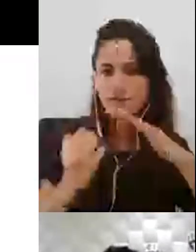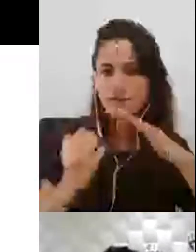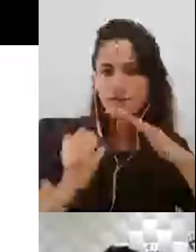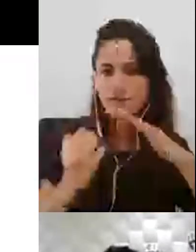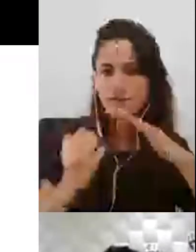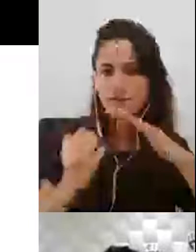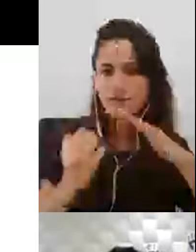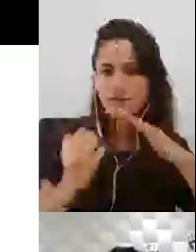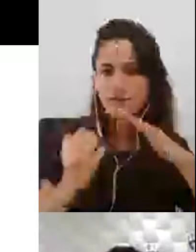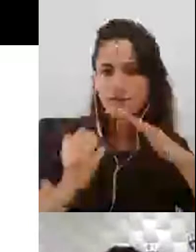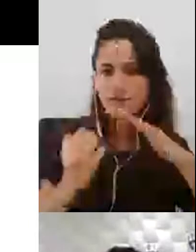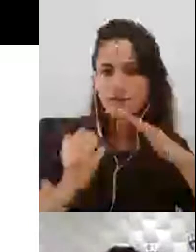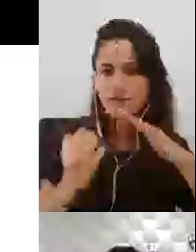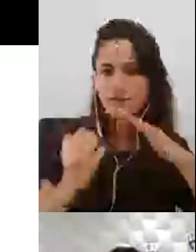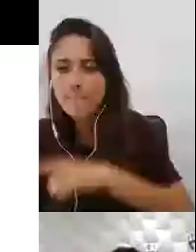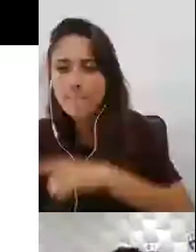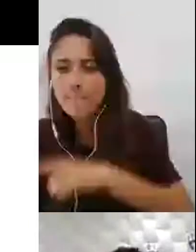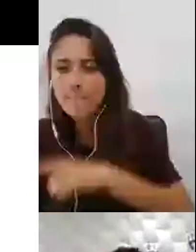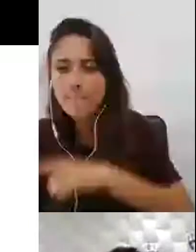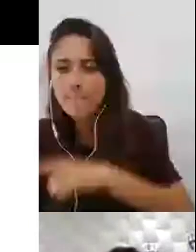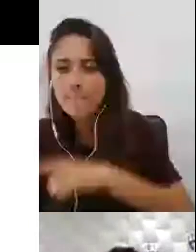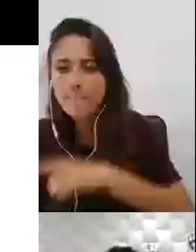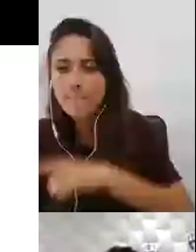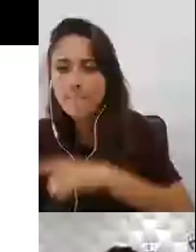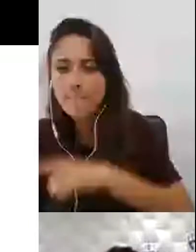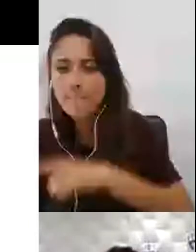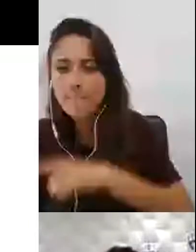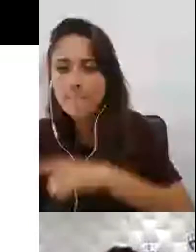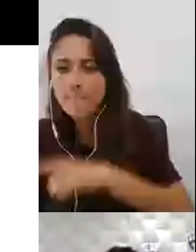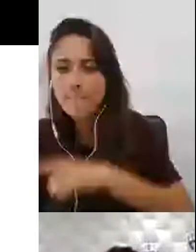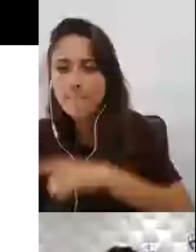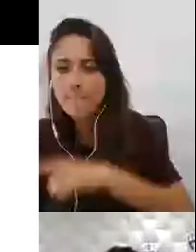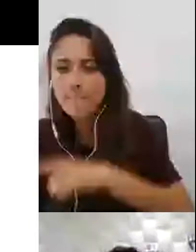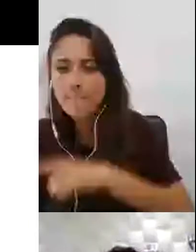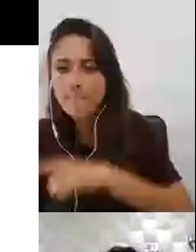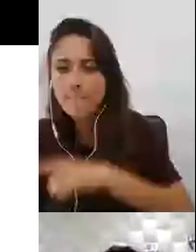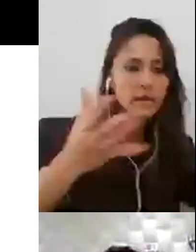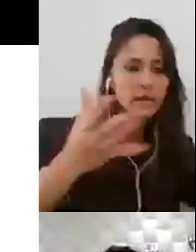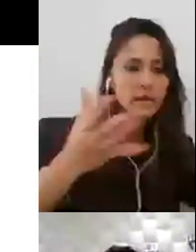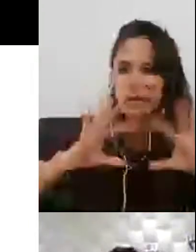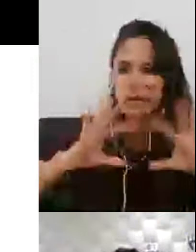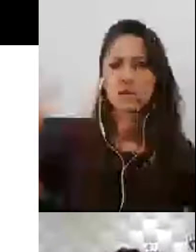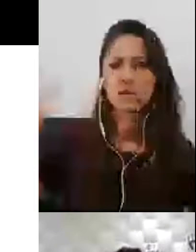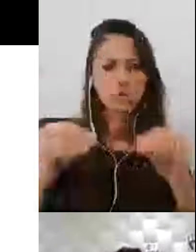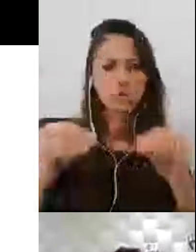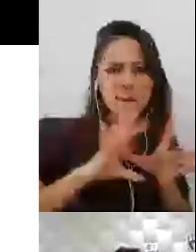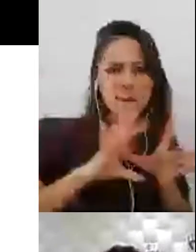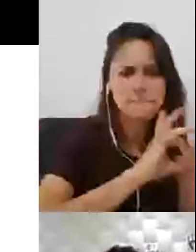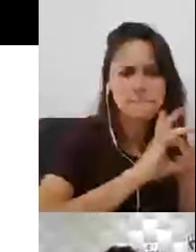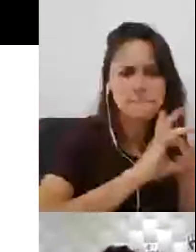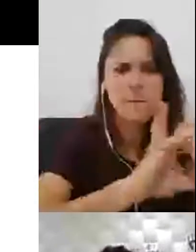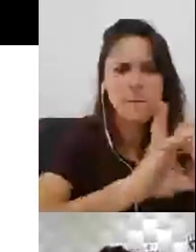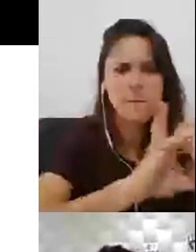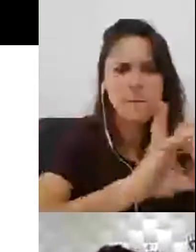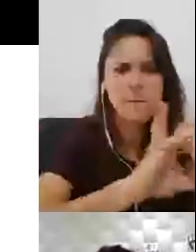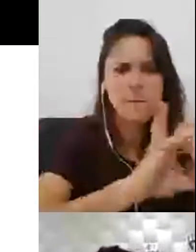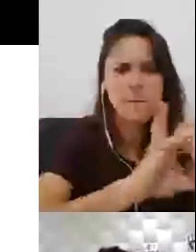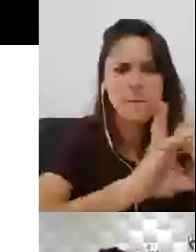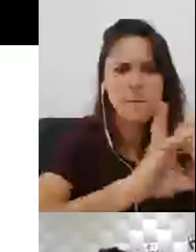fornecedores até os seus clientes finais, de uma forma robusta, com o sistema da qualidade integrado, direcionado